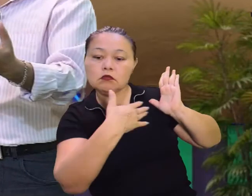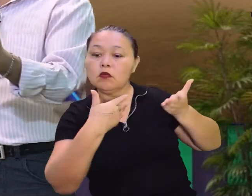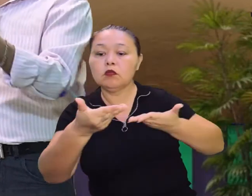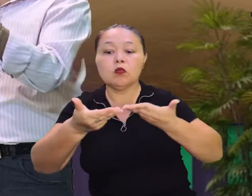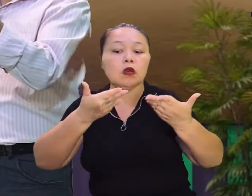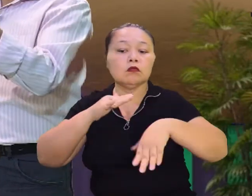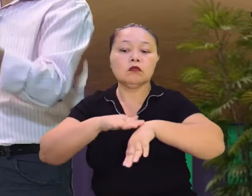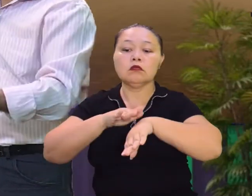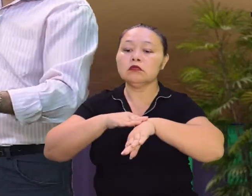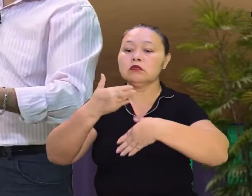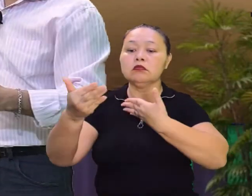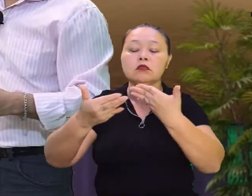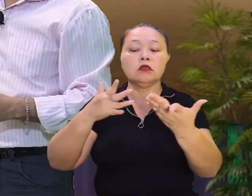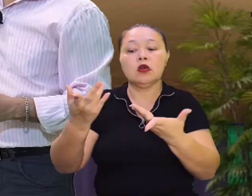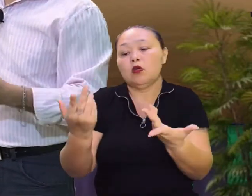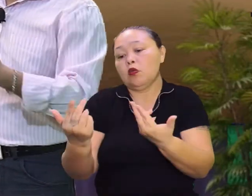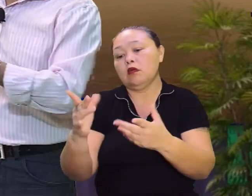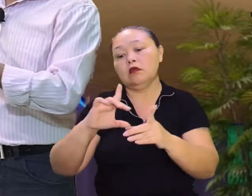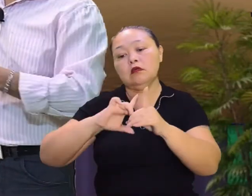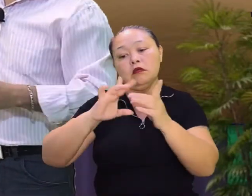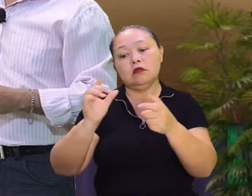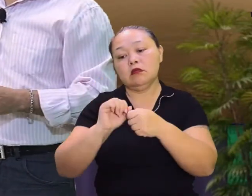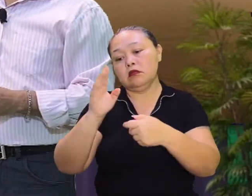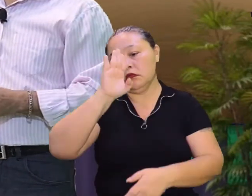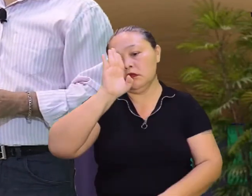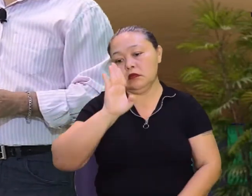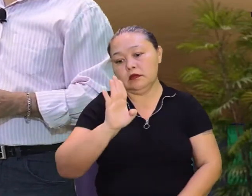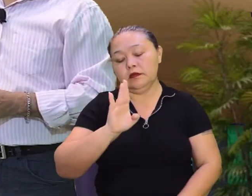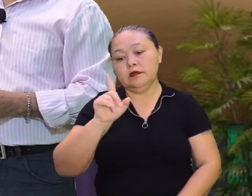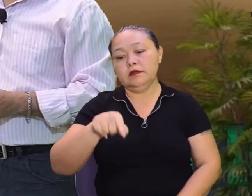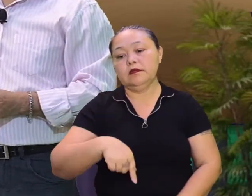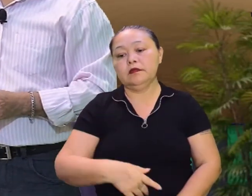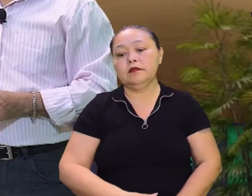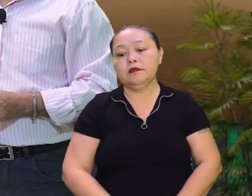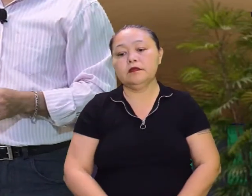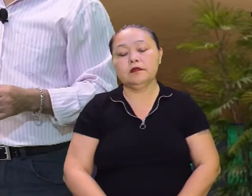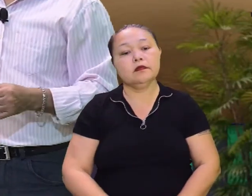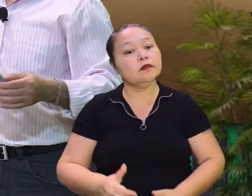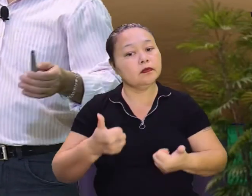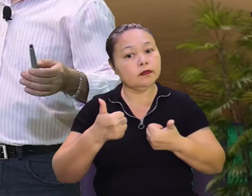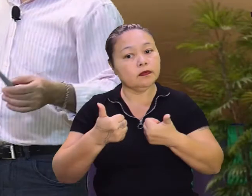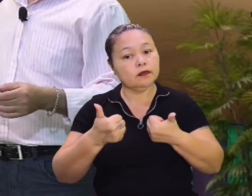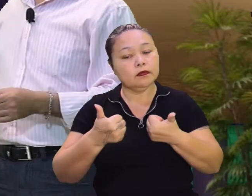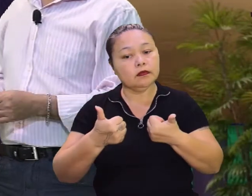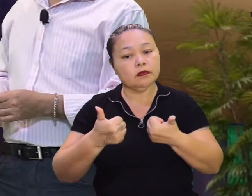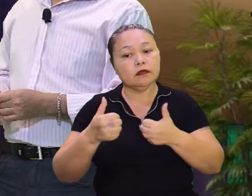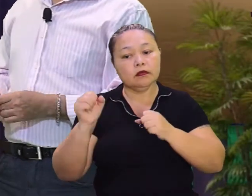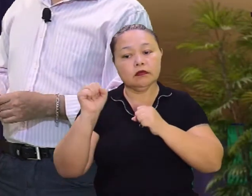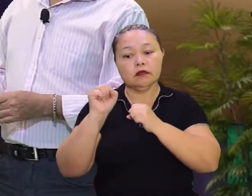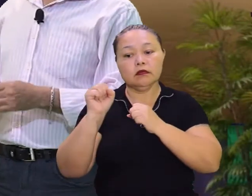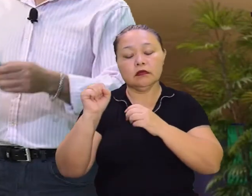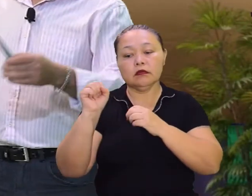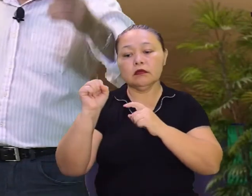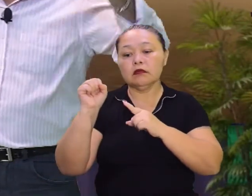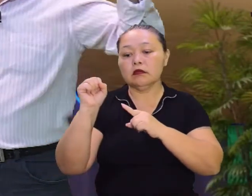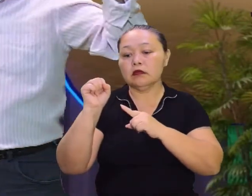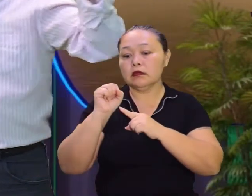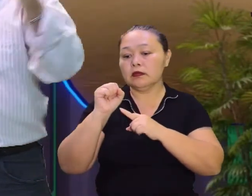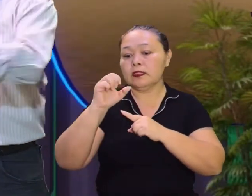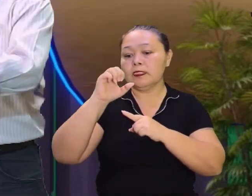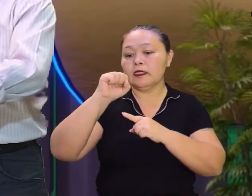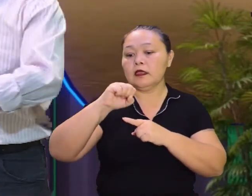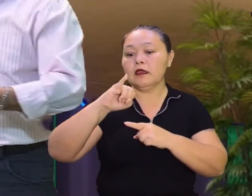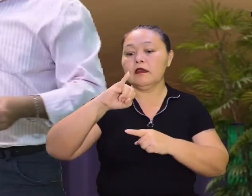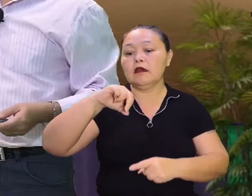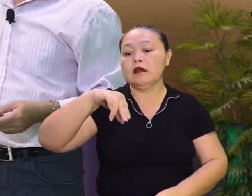diálogo como numa democracia como o Brasil. Isso aí. Não é isso? Beleza? Aqui a gente tem sindicatos. Sindicato, qualquer coisa,